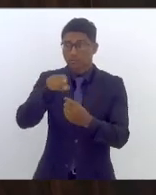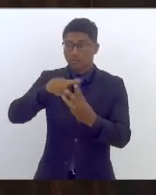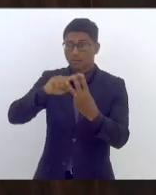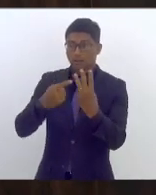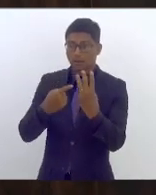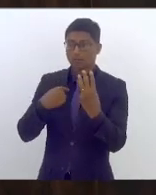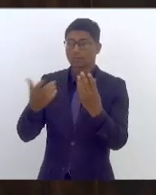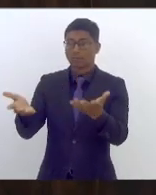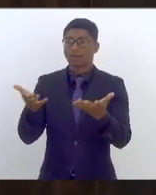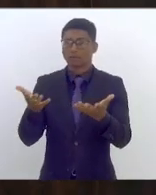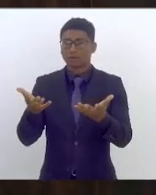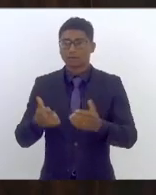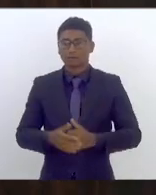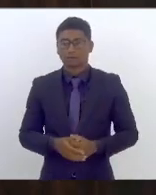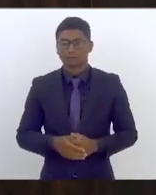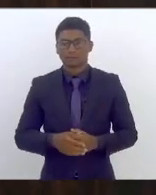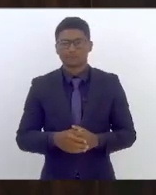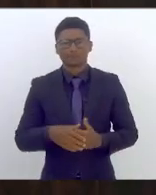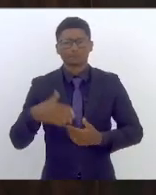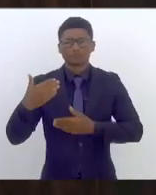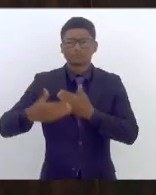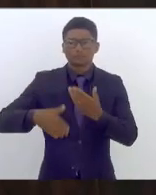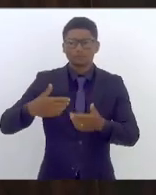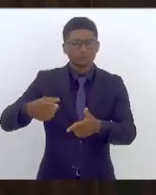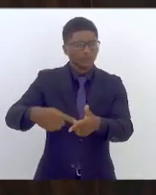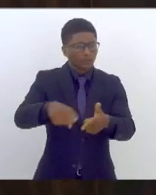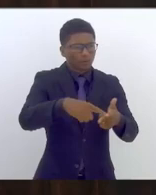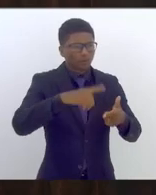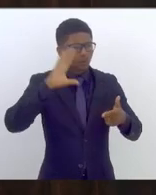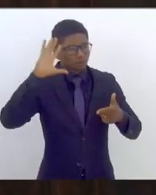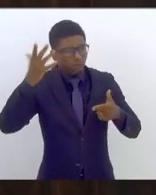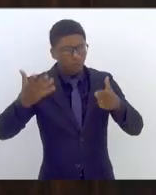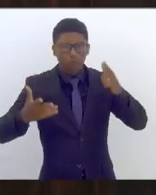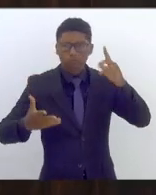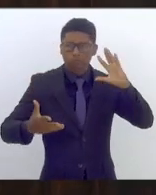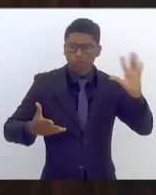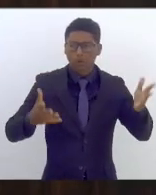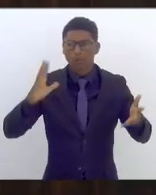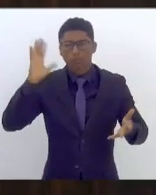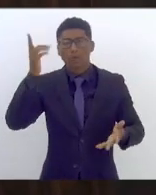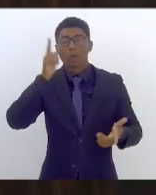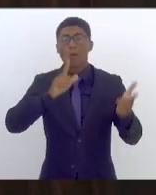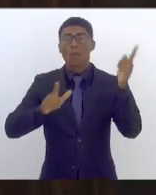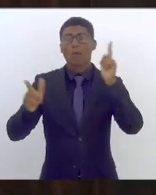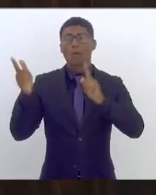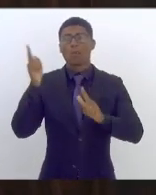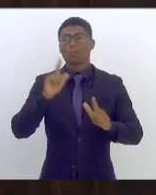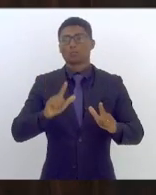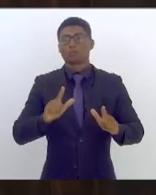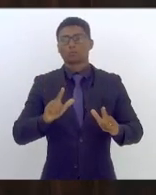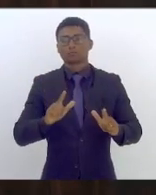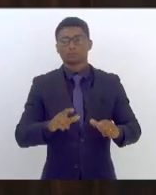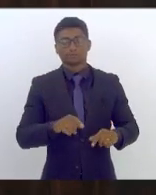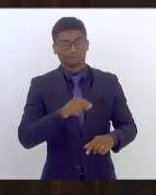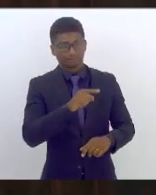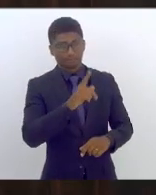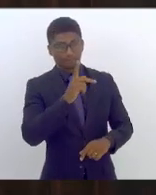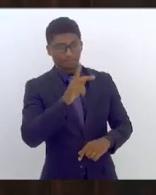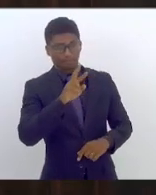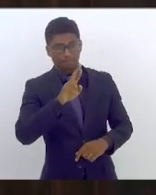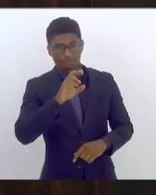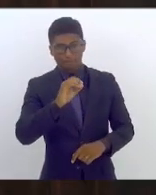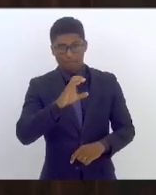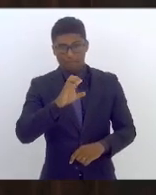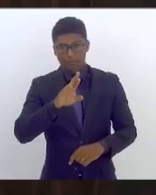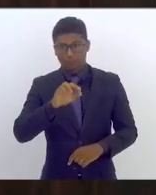foi tudo um amor saiu tudo maravilhoso Aí o subprocurador que era o Paulo Rodrigues